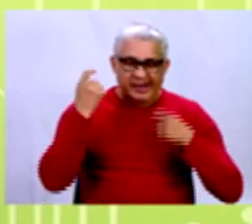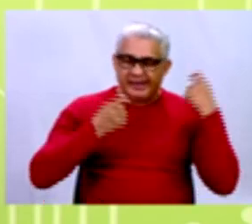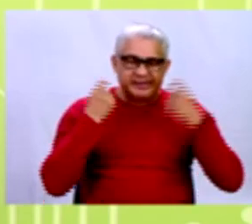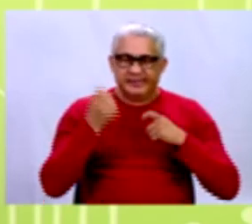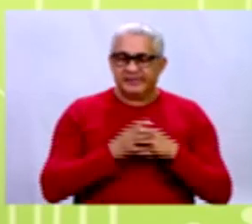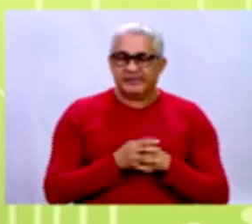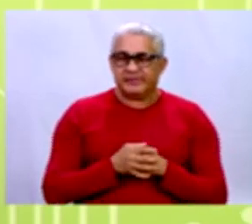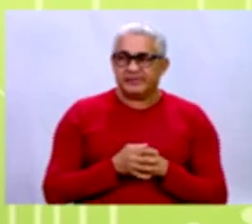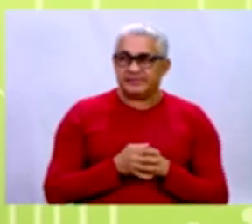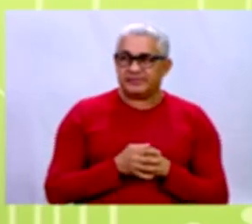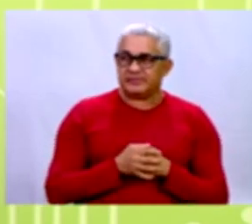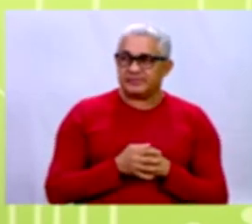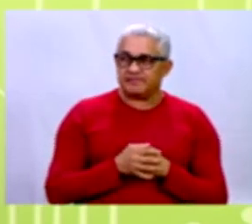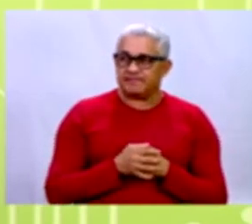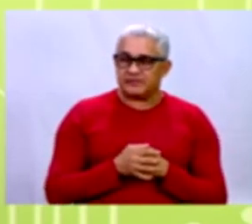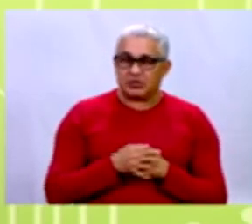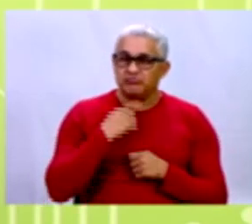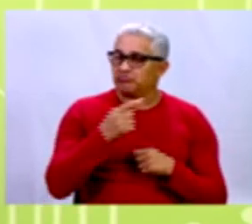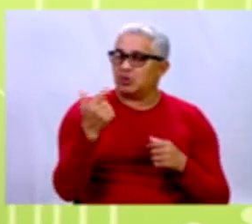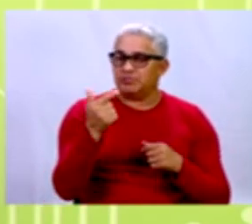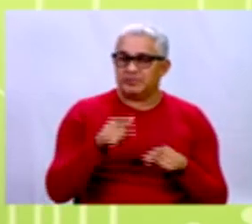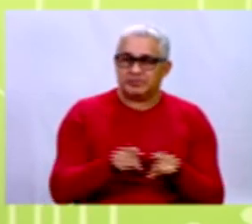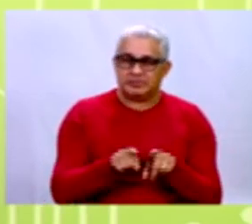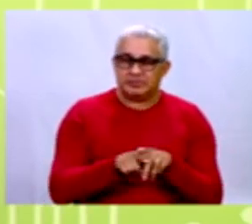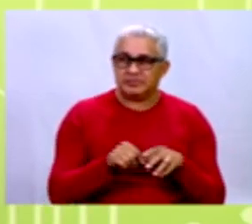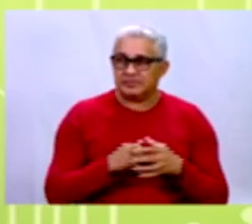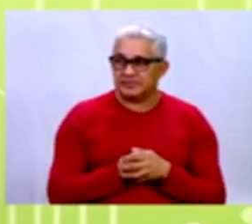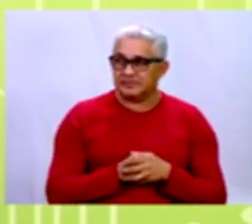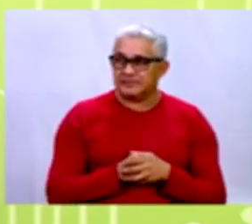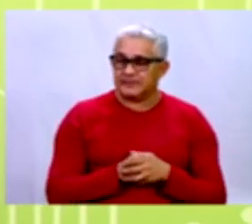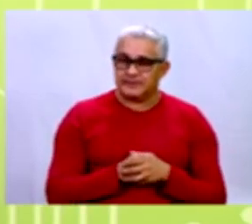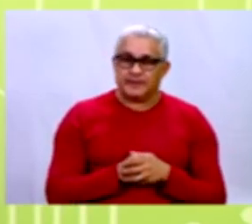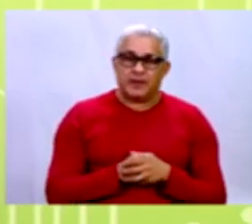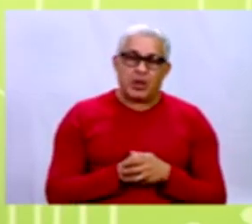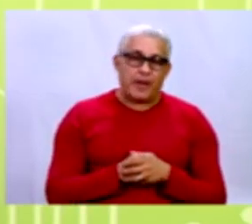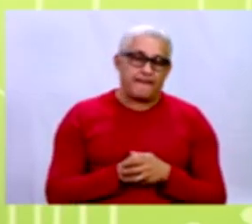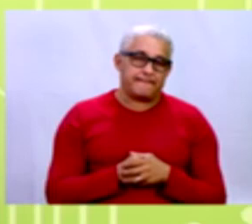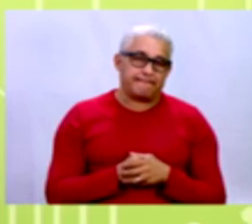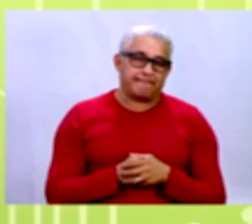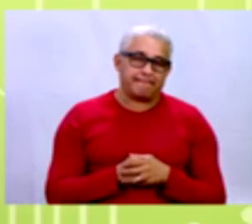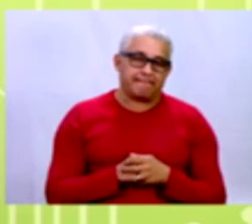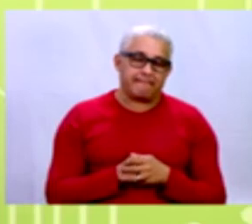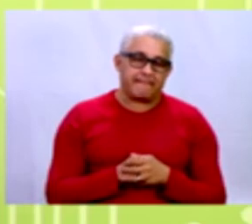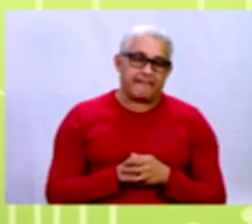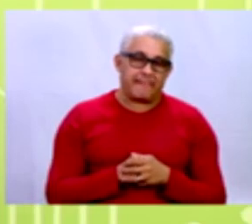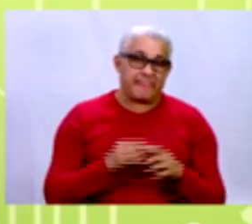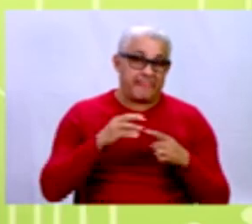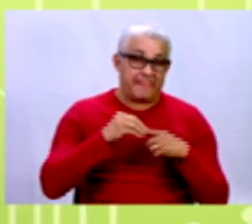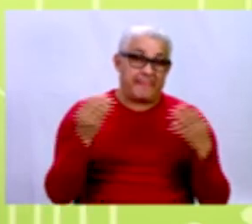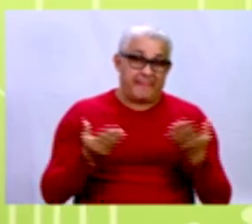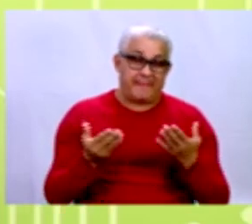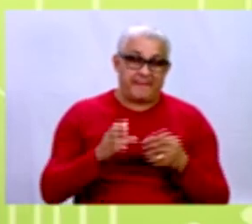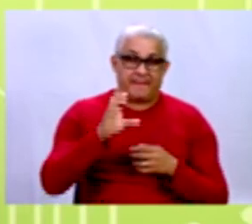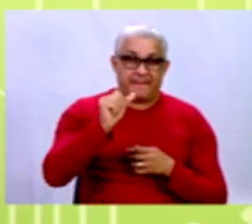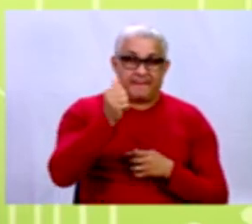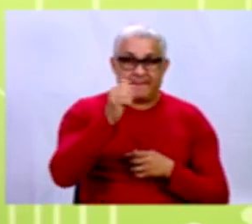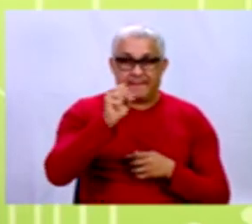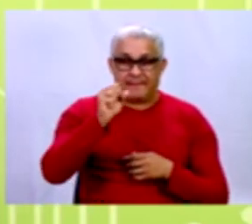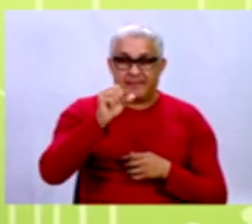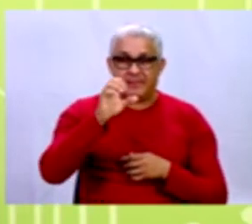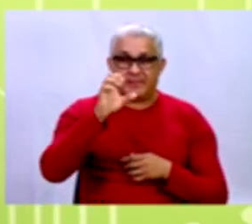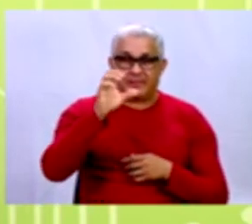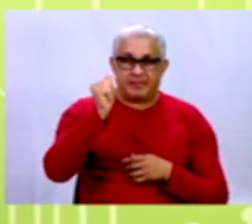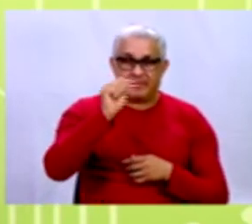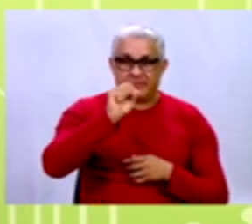que vocês não vão ficar com dúvida quanto a isso, tá? Vamos lá agora. Principalmente agora para o Cássio, eu espero que